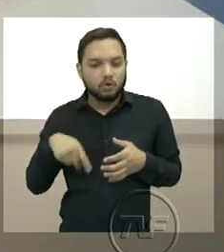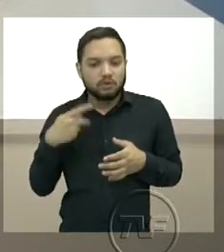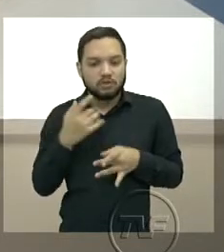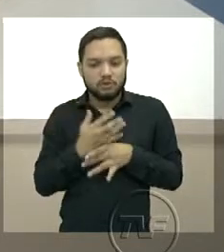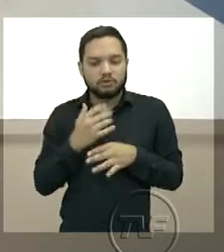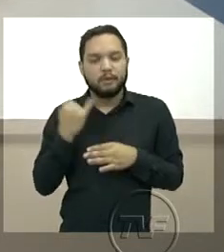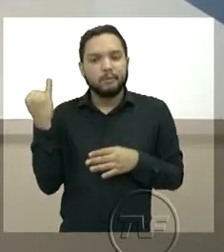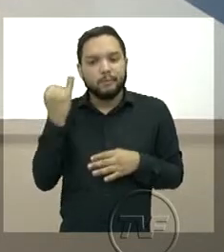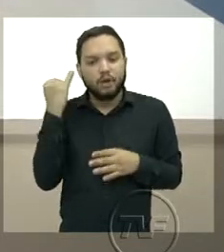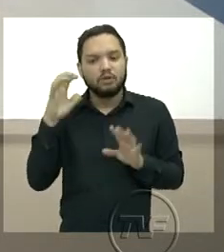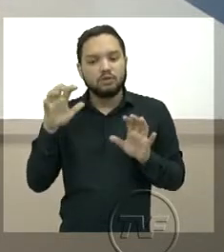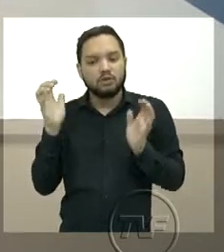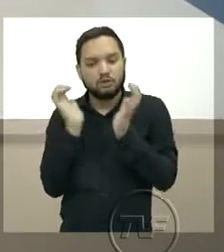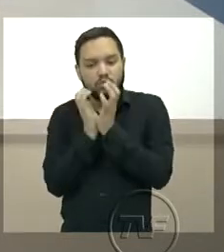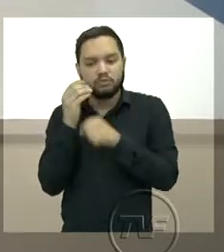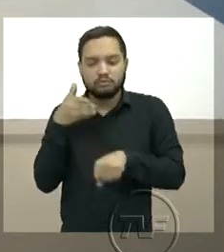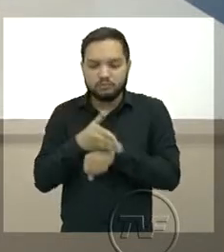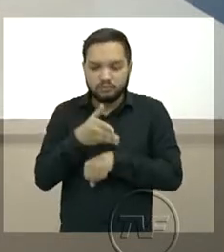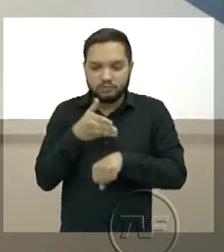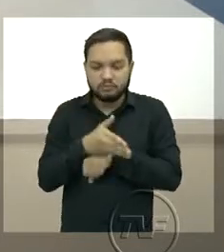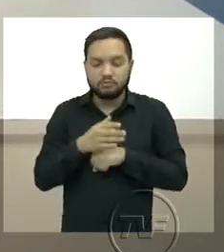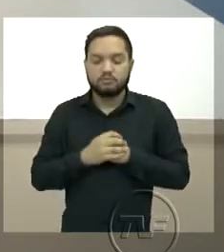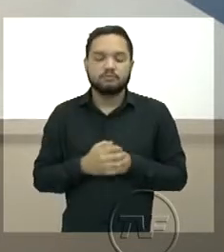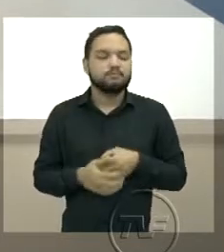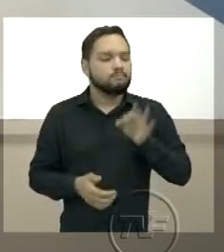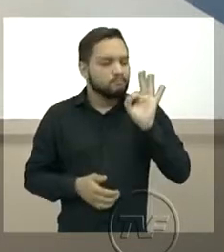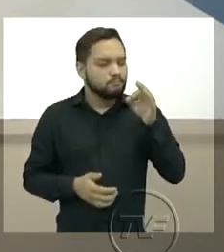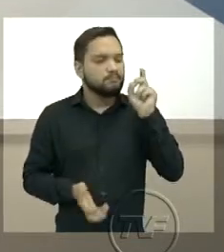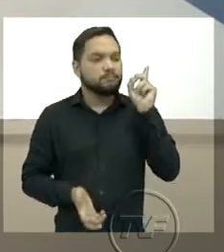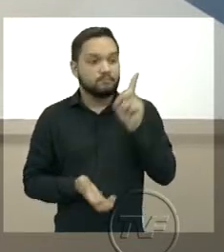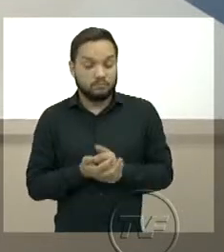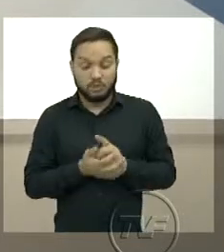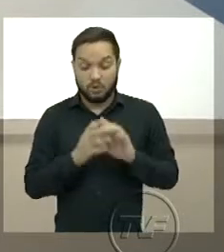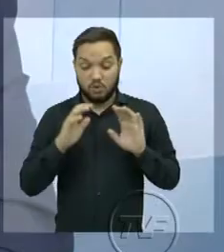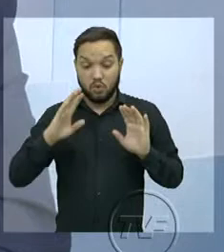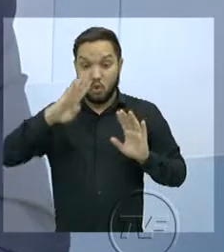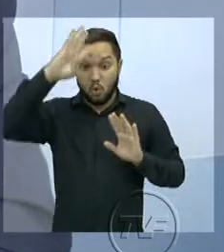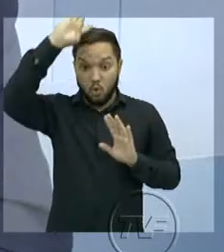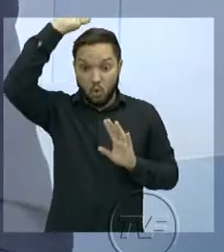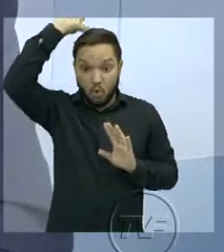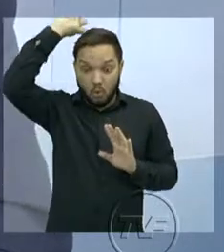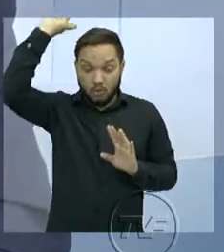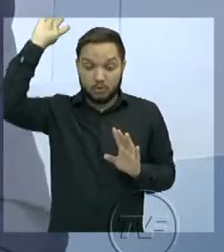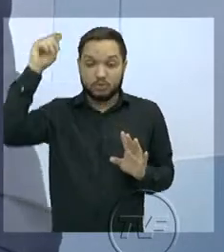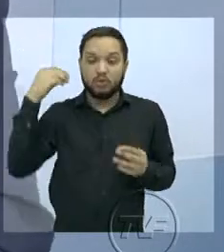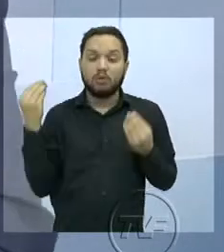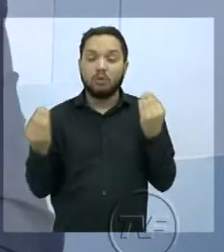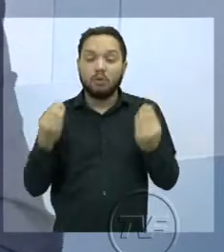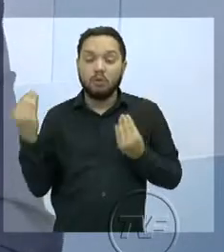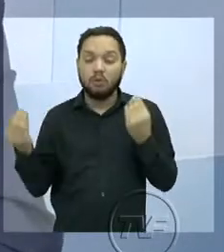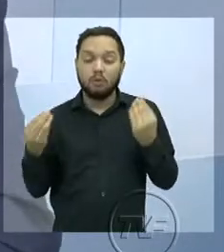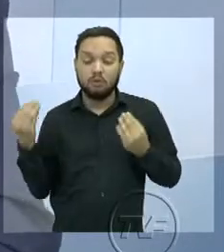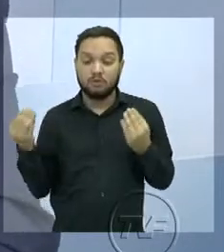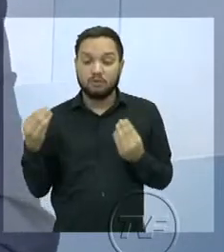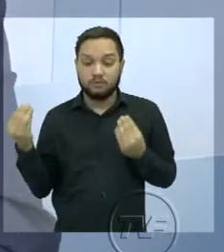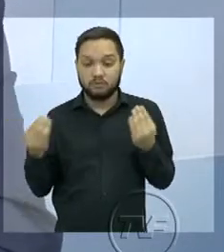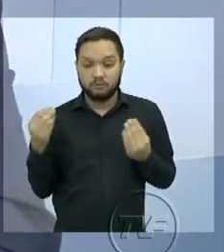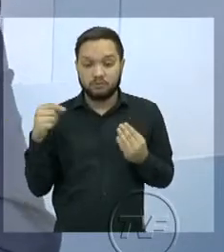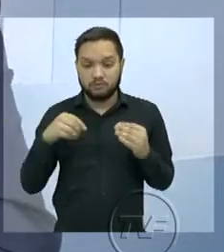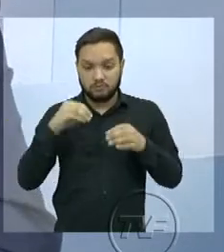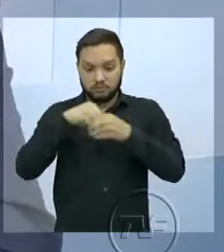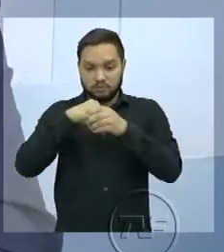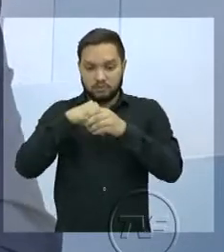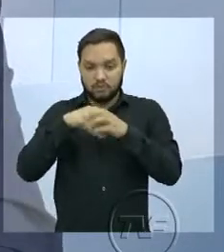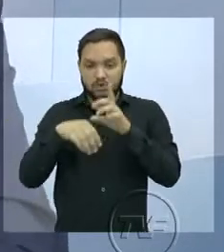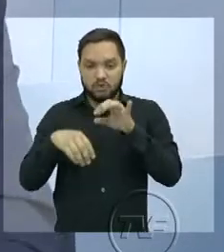participação desta instituição, né? Sem sombra de dúvida. O Corpo de Bombeiros, na verdade, como é que está sendo isso? Existe dentro do Código da Cidade